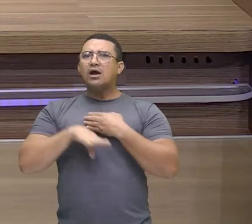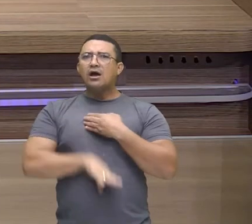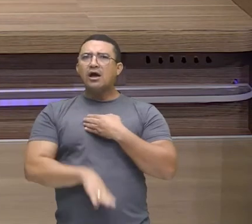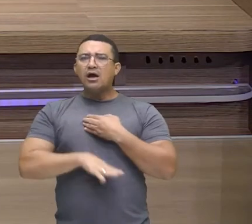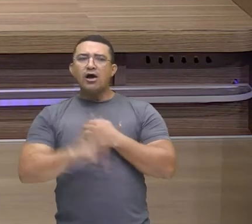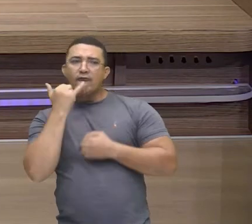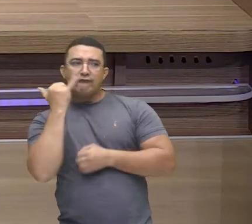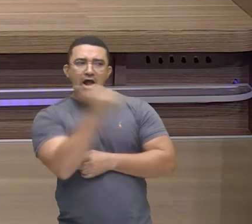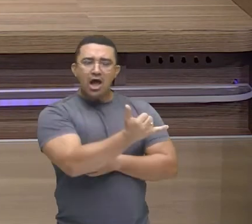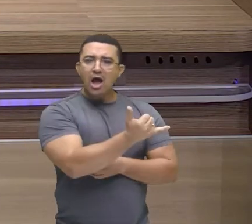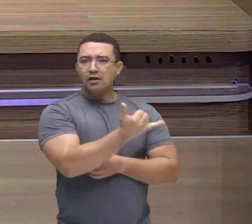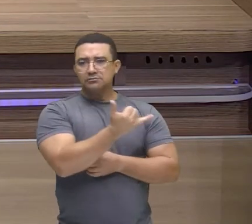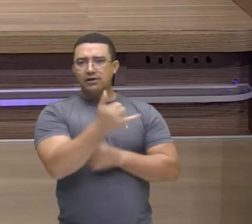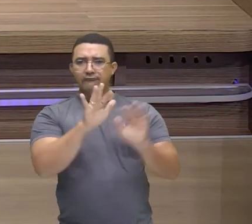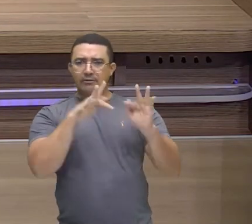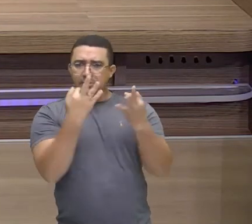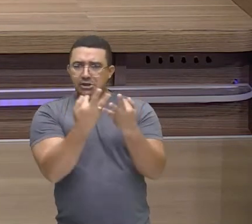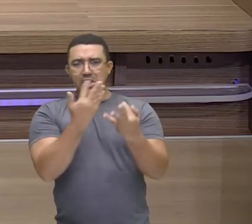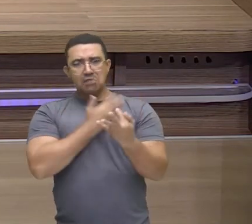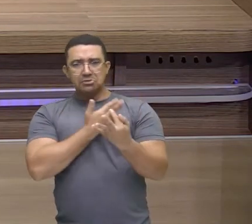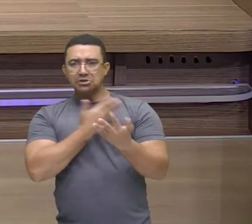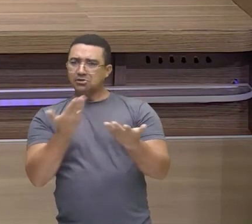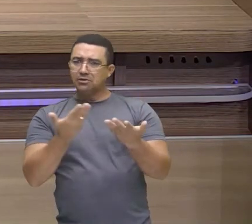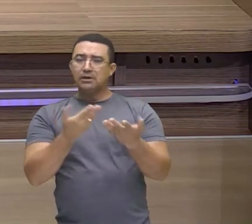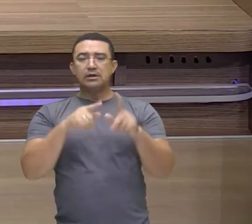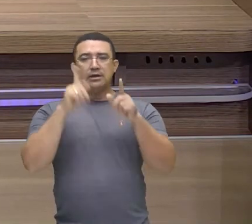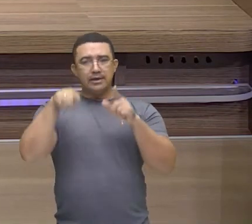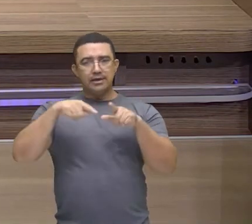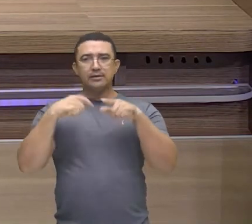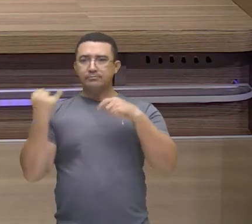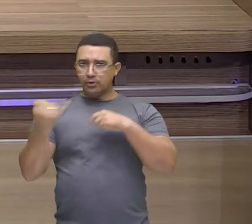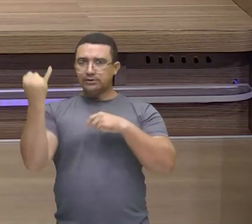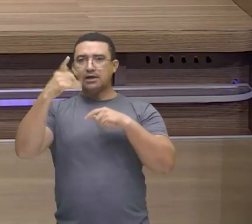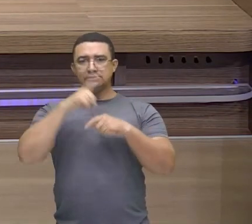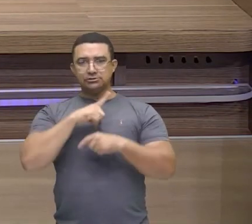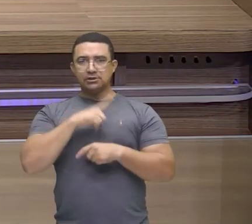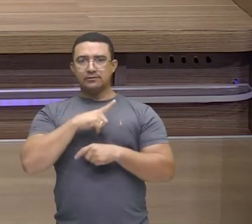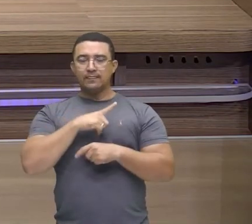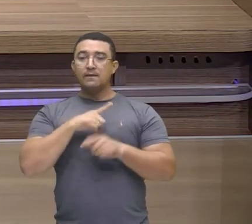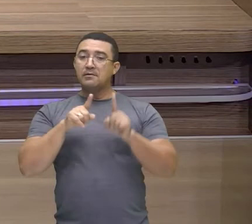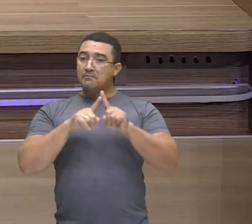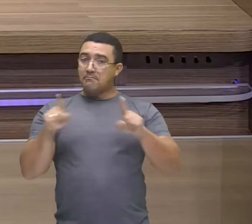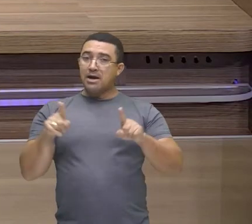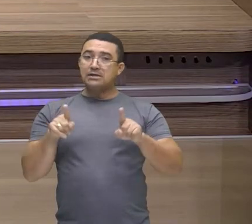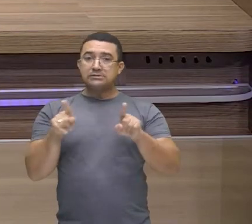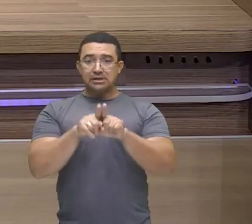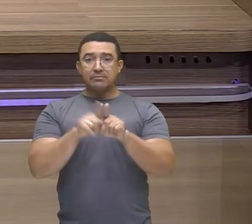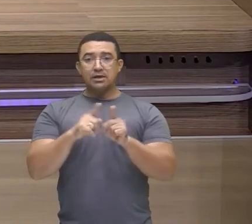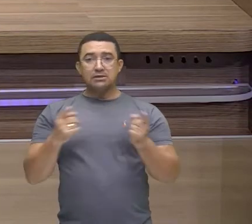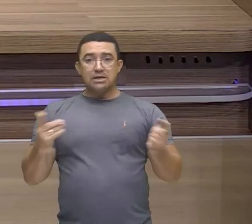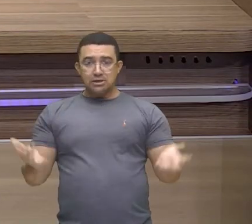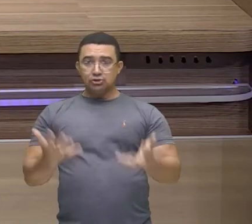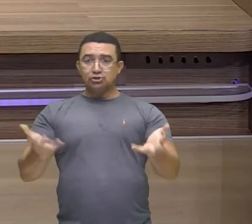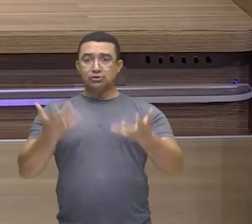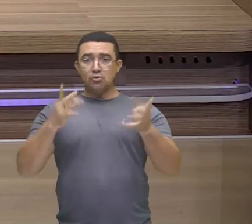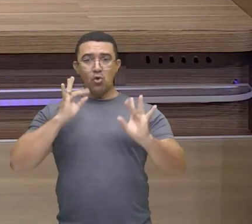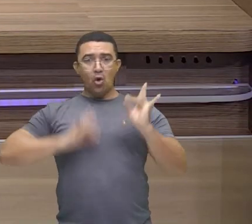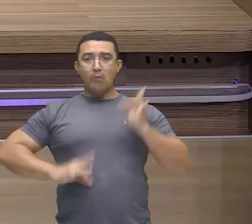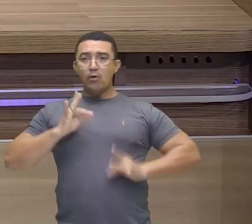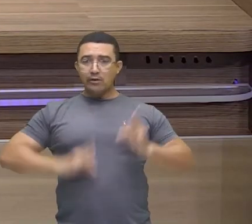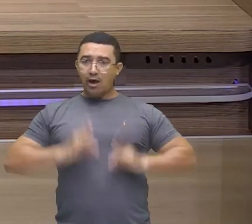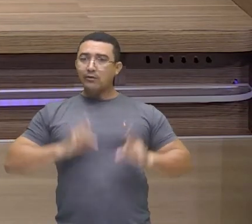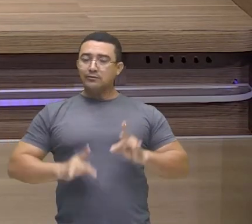ninguém fala nada, né, o médico não vai saber, mas é muito frequente esse estímulo hormonal muito precoce. Isso aí a